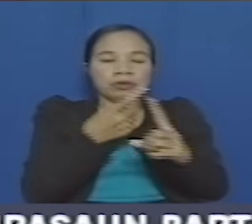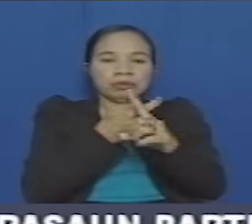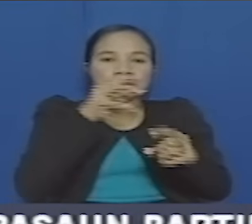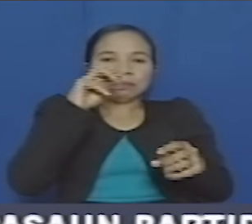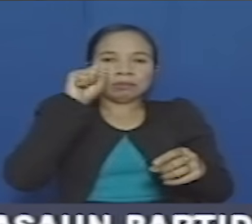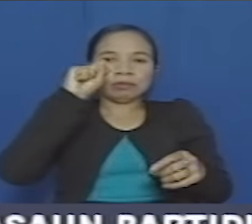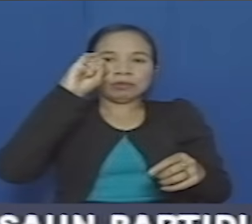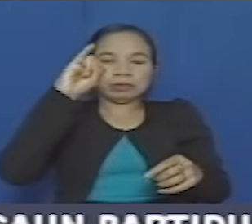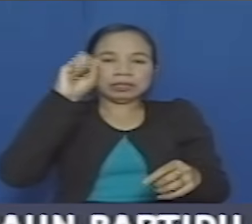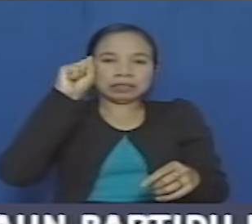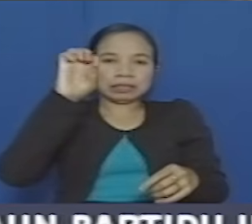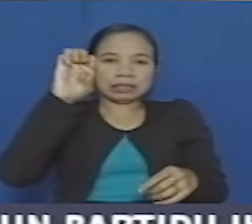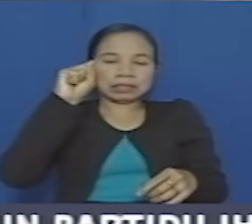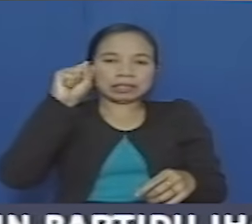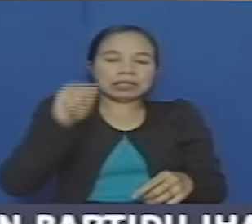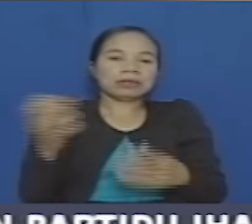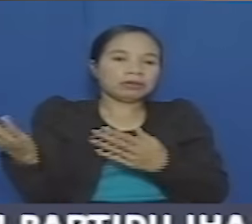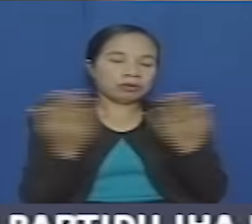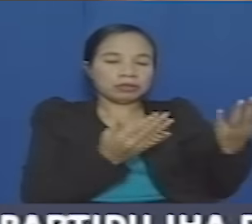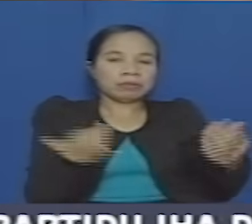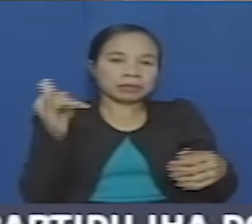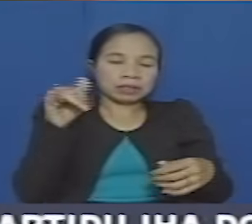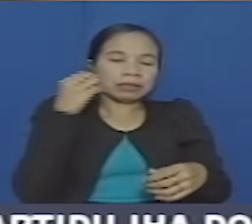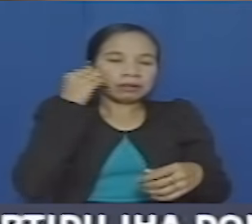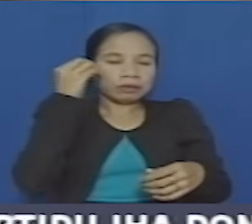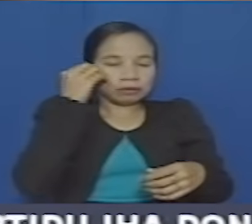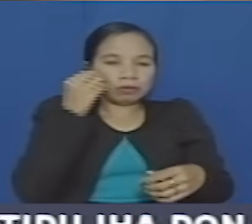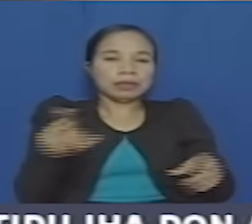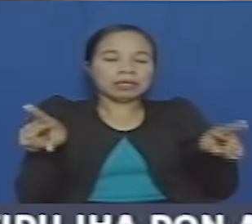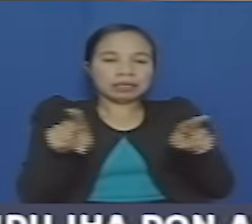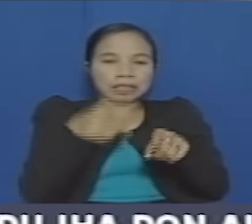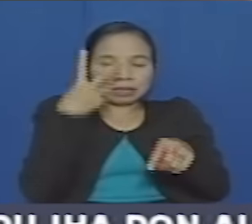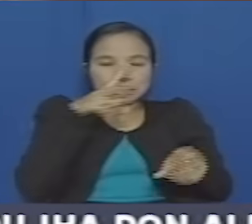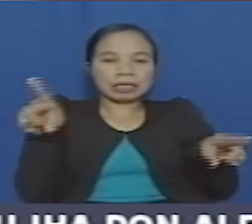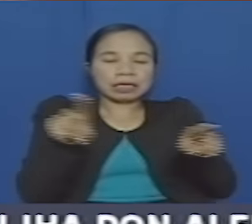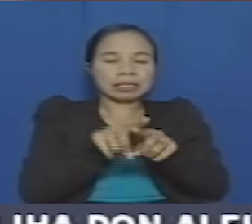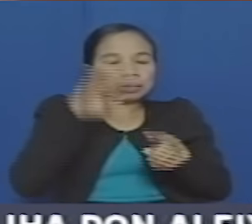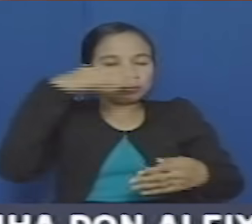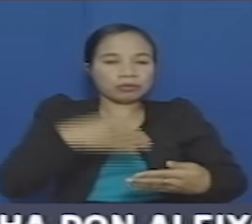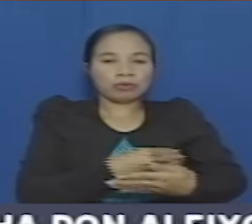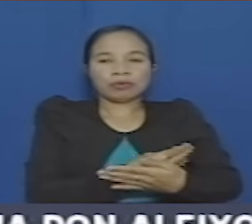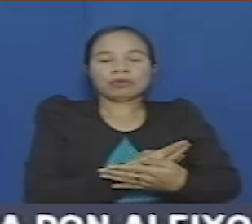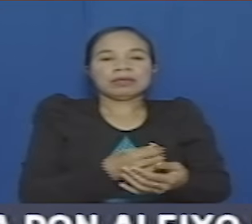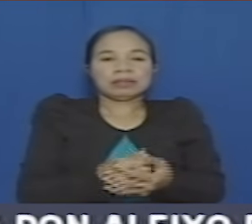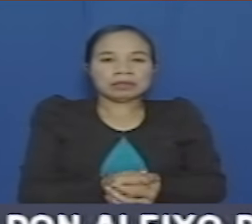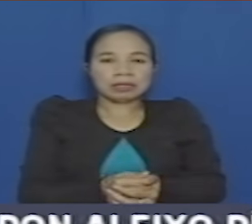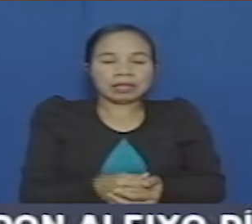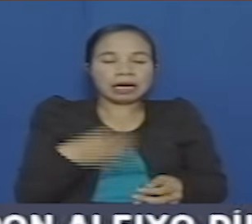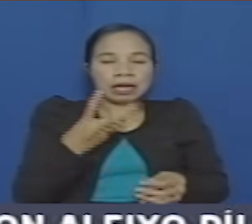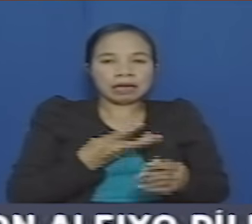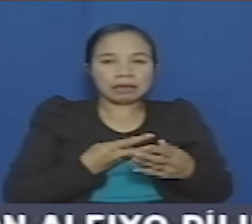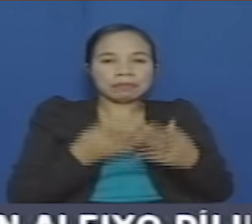Moisés de Araújo Loriona basire ne uma o di hakia kanesan wan rasi. Ami poti la ami agradeso